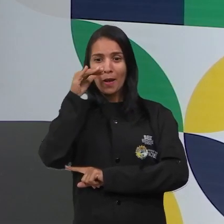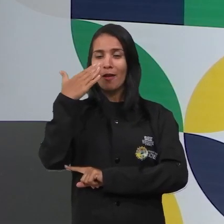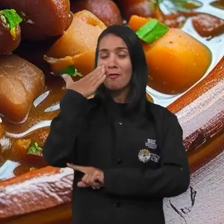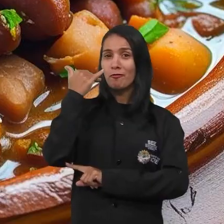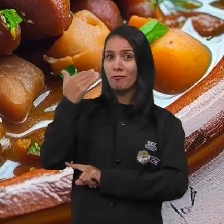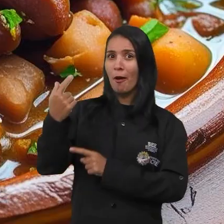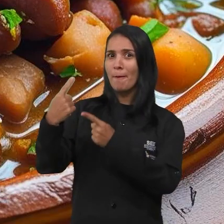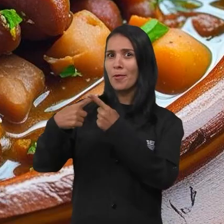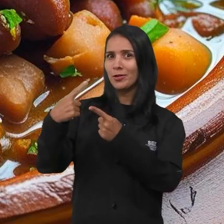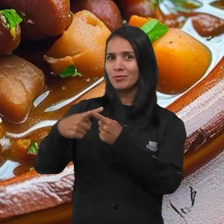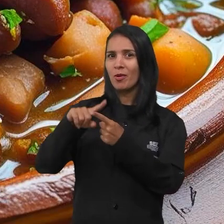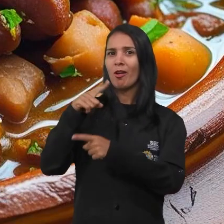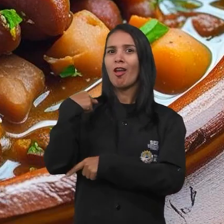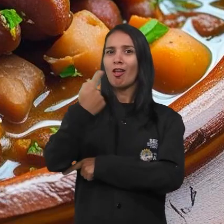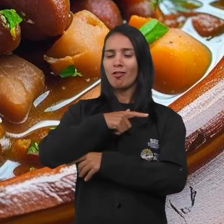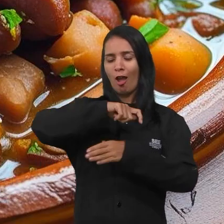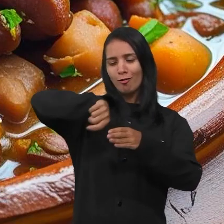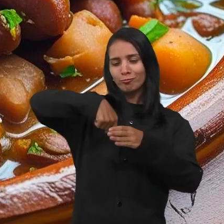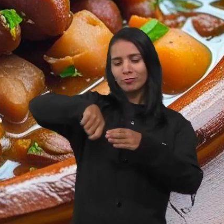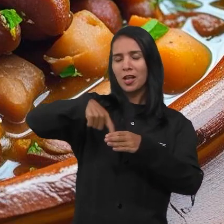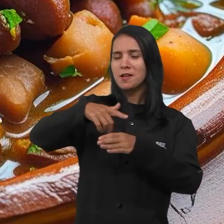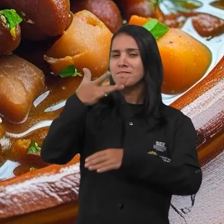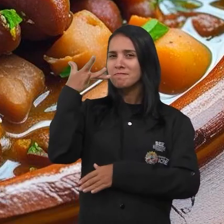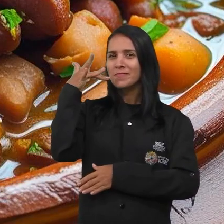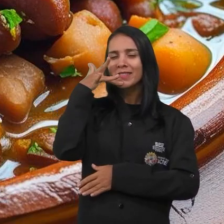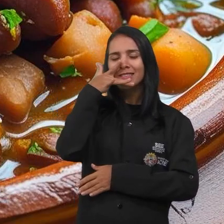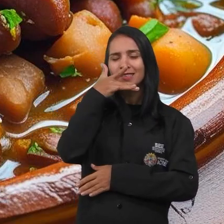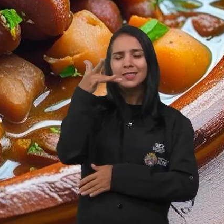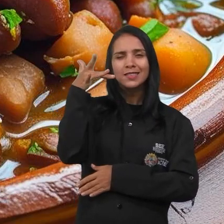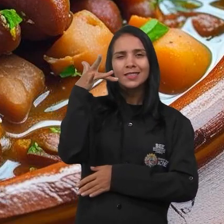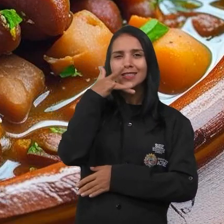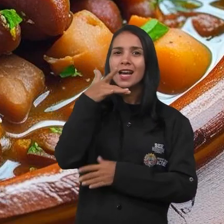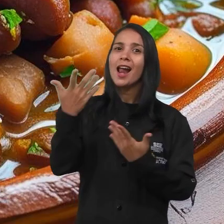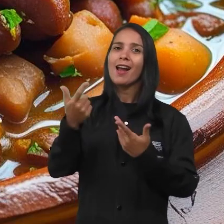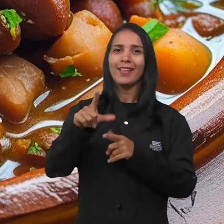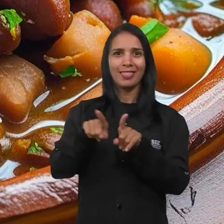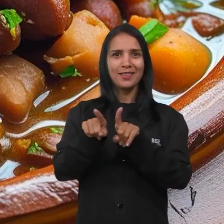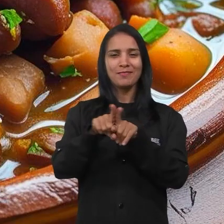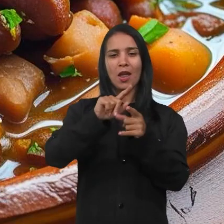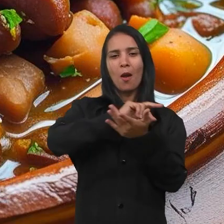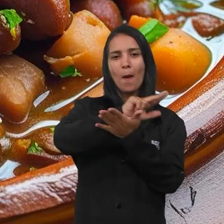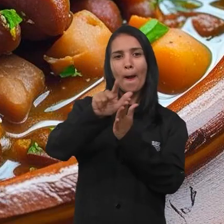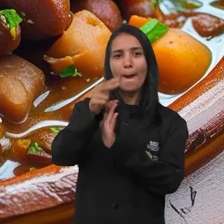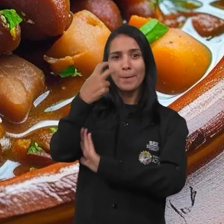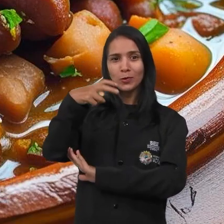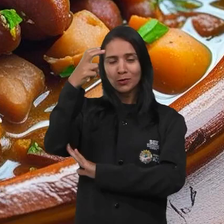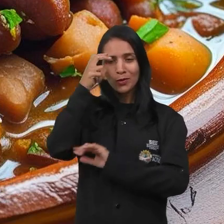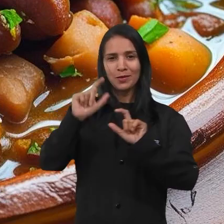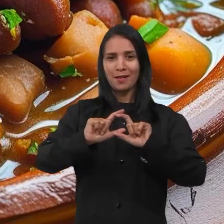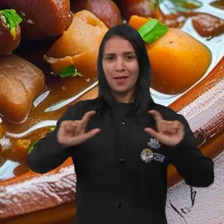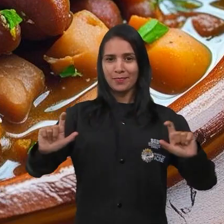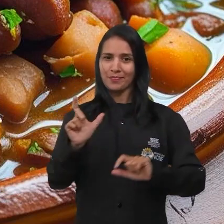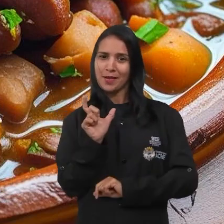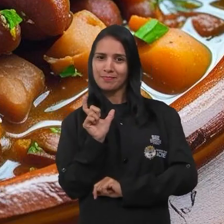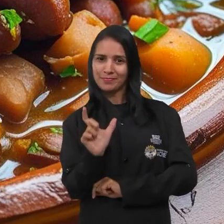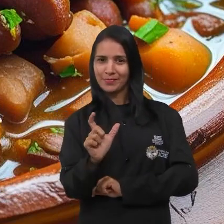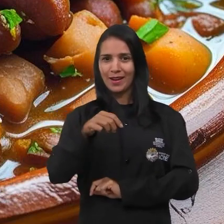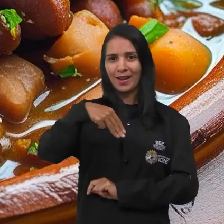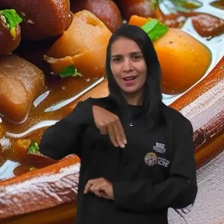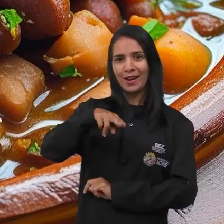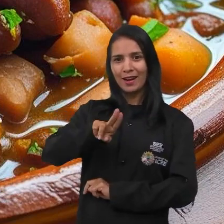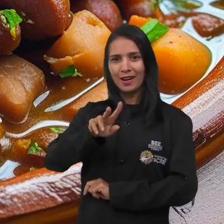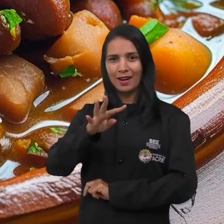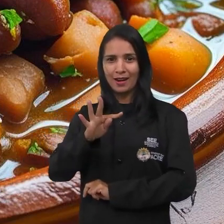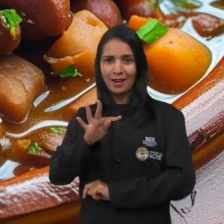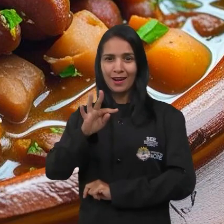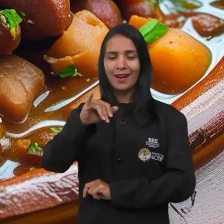ele vai se destacar por ser um país multicultural. Eu até deixei essa palavra bem destacada, onde